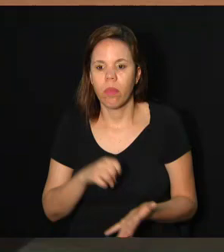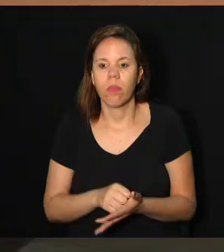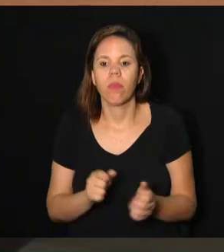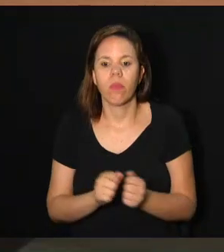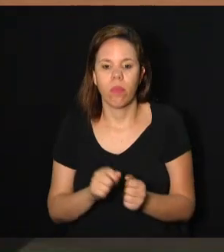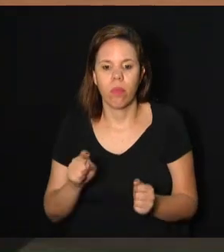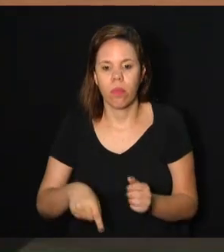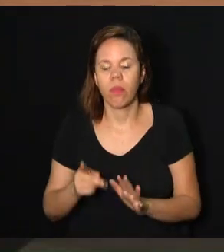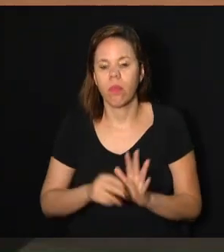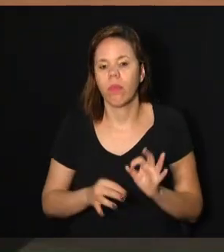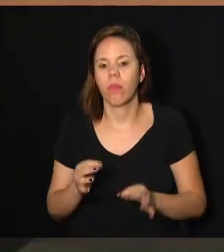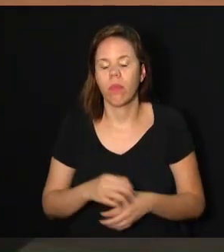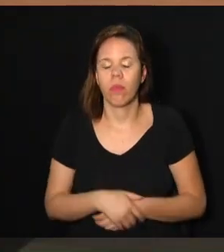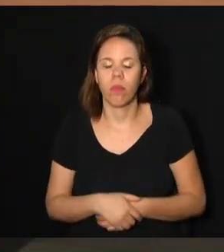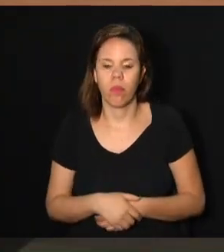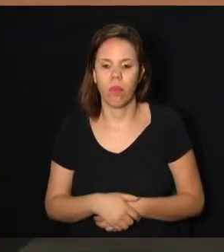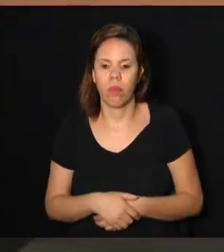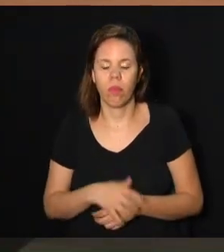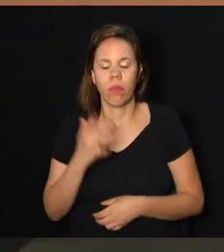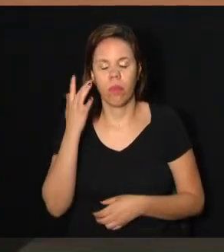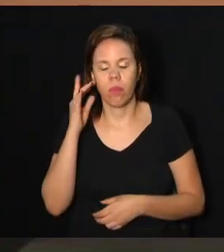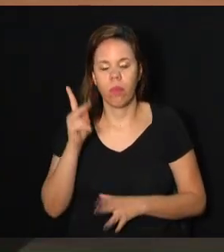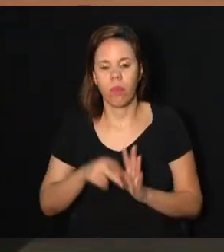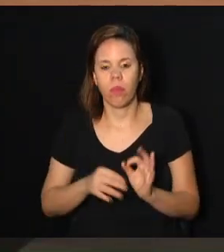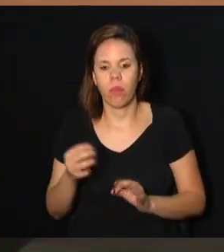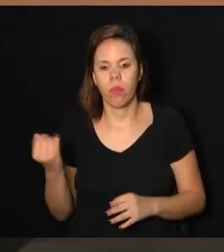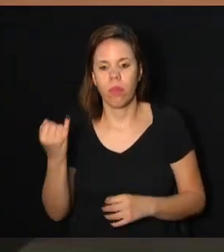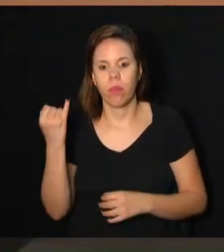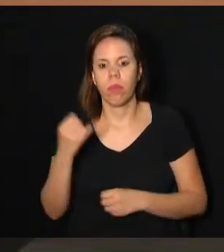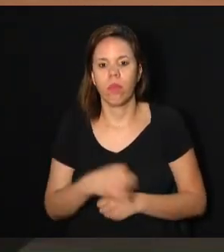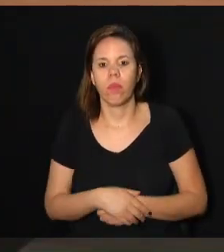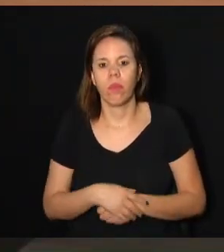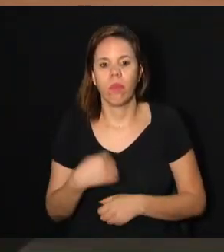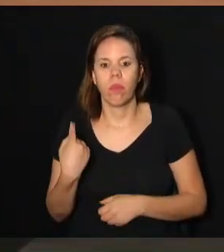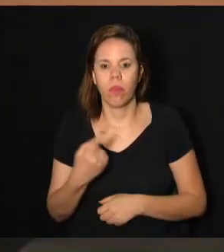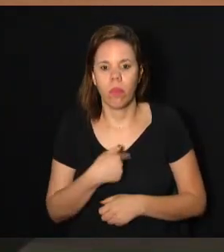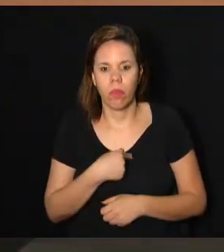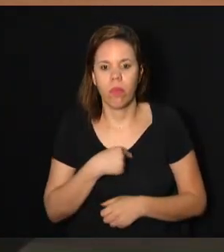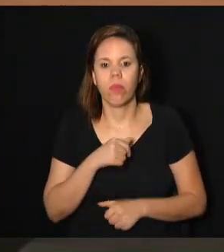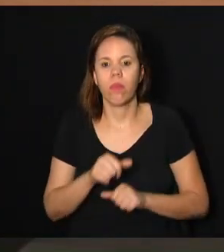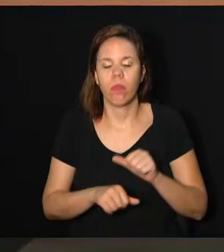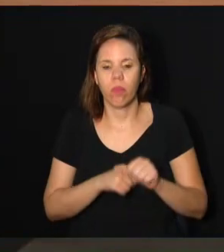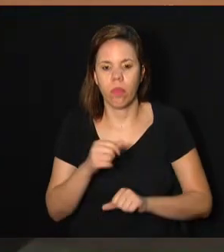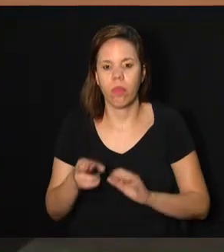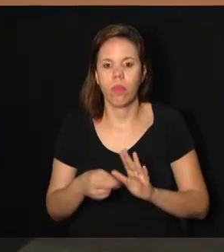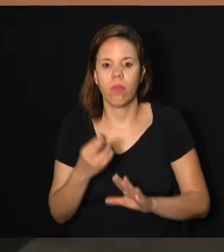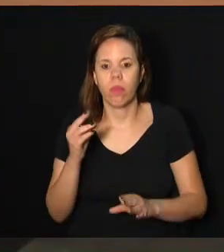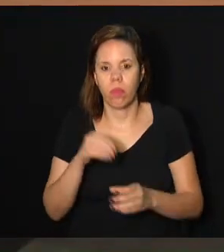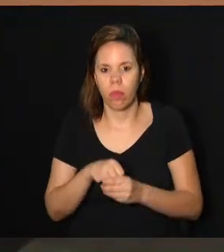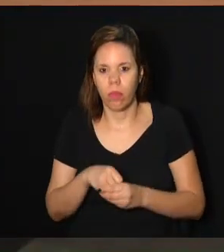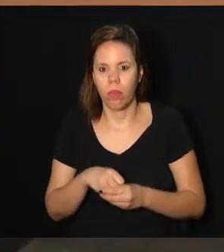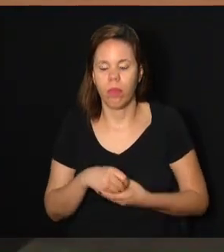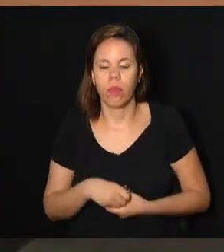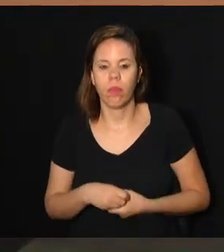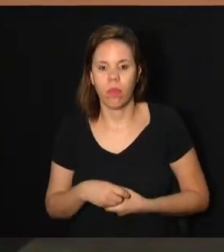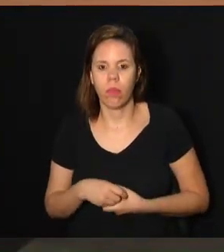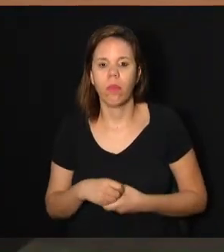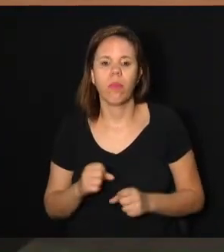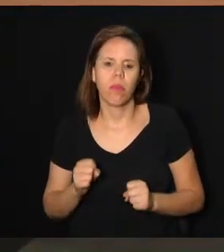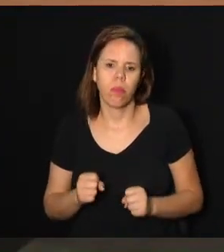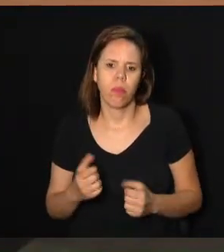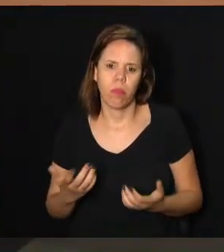projeto. Então, eu acho que é um projeto importante para a gente, de alteração do regimento interno, que